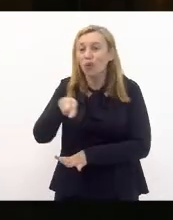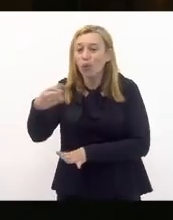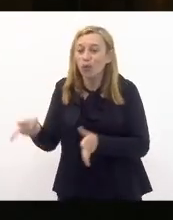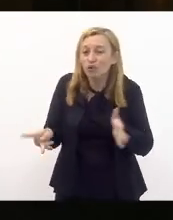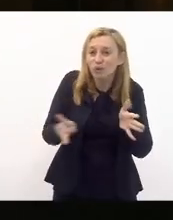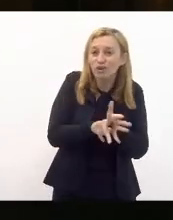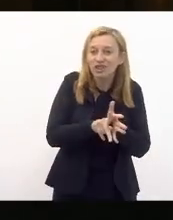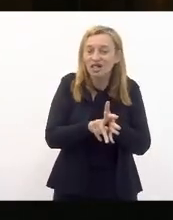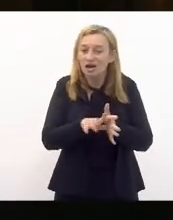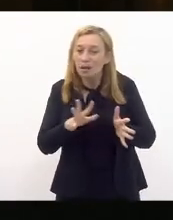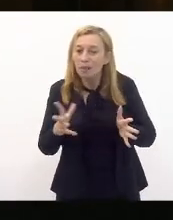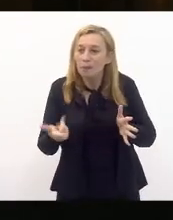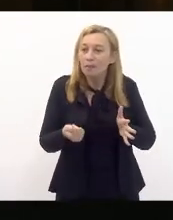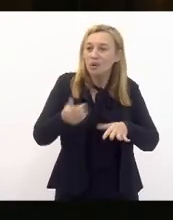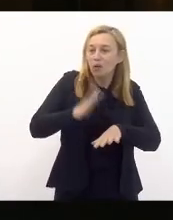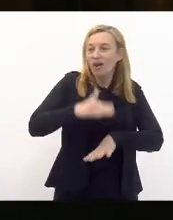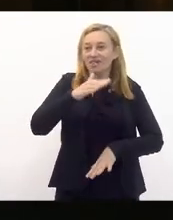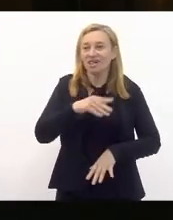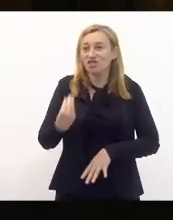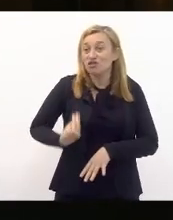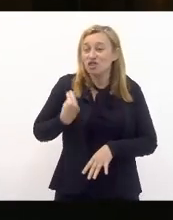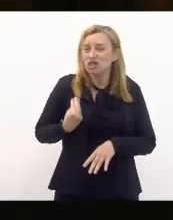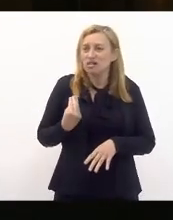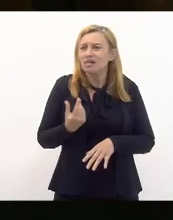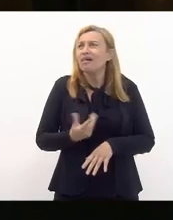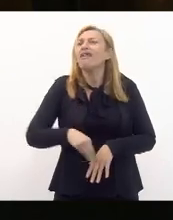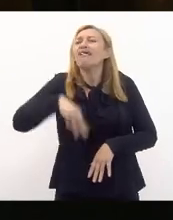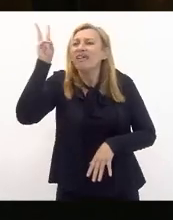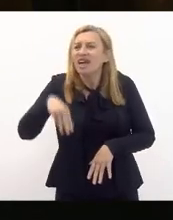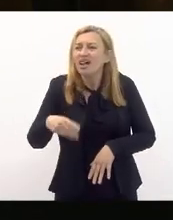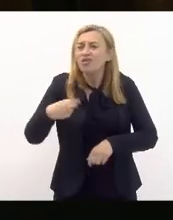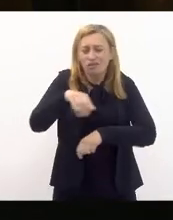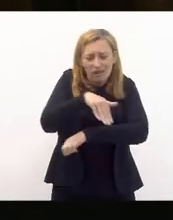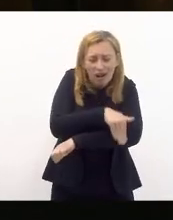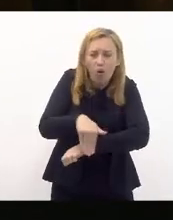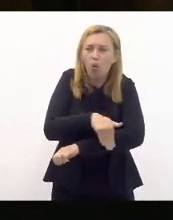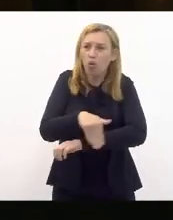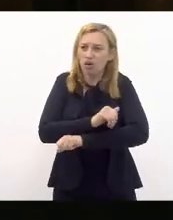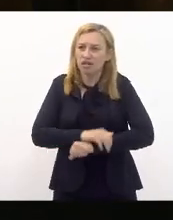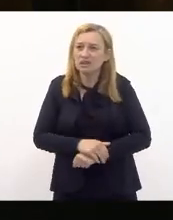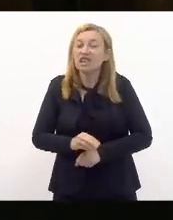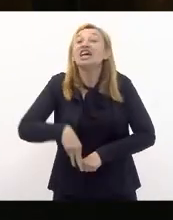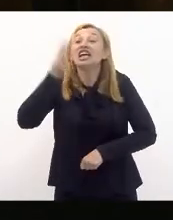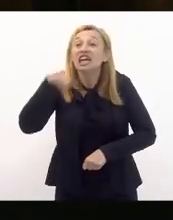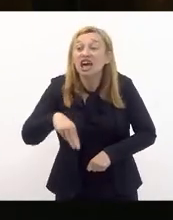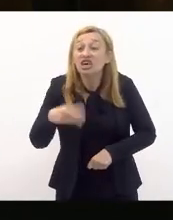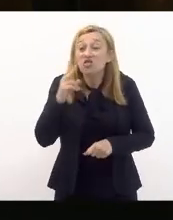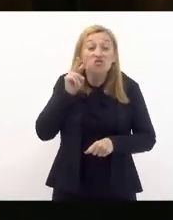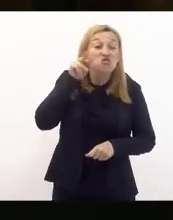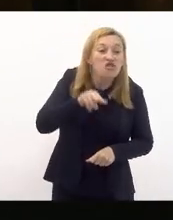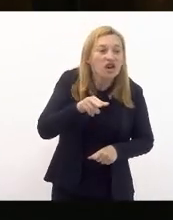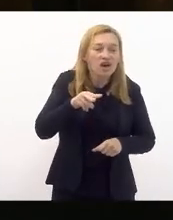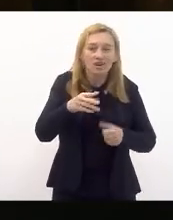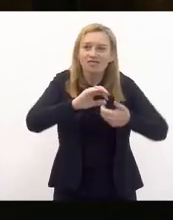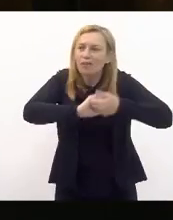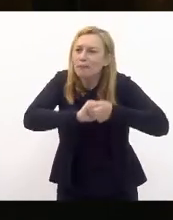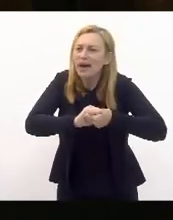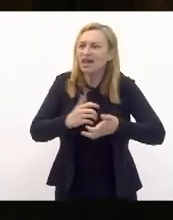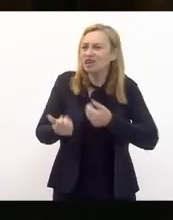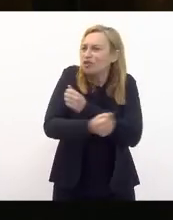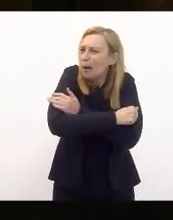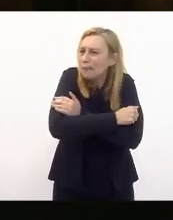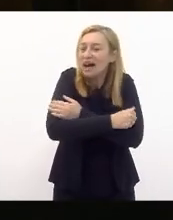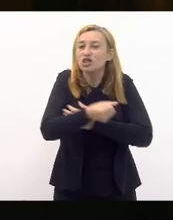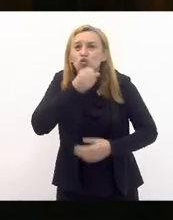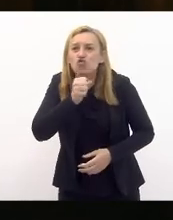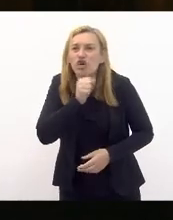para trazer mais qualidade de vida mas quem não bota o pé na rua quem não pisa Quem não olha quem não aperta a mão que